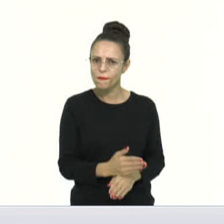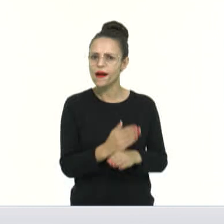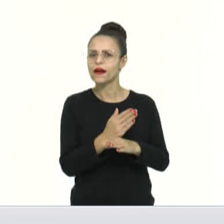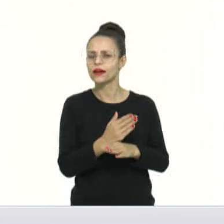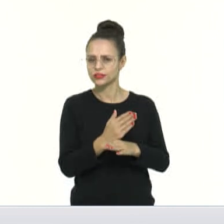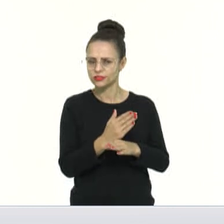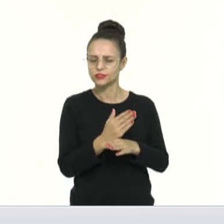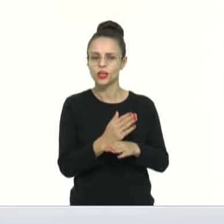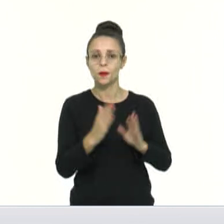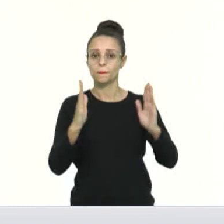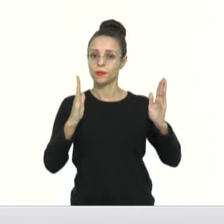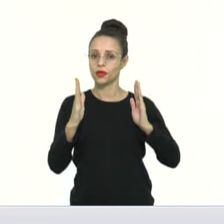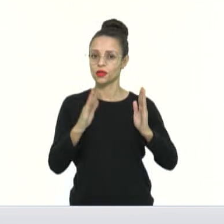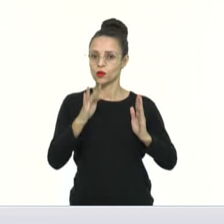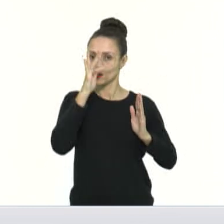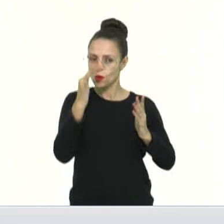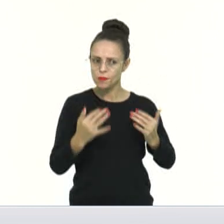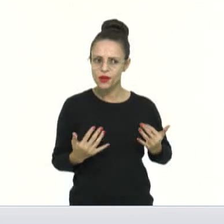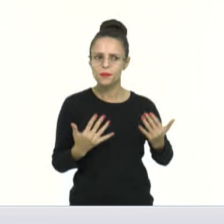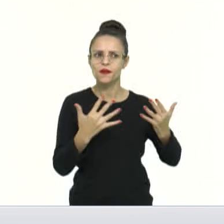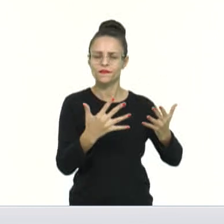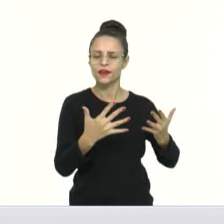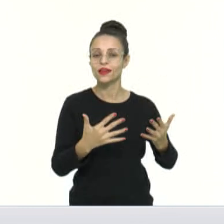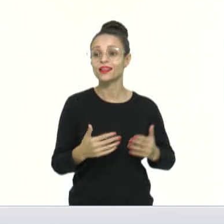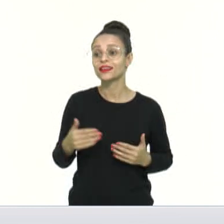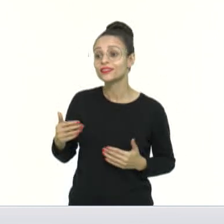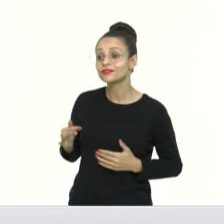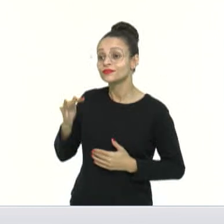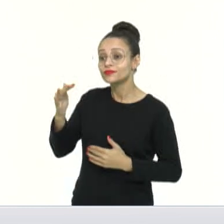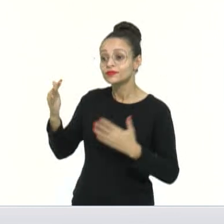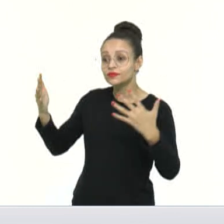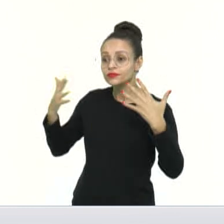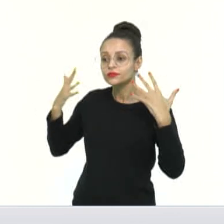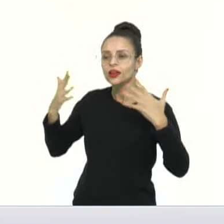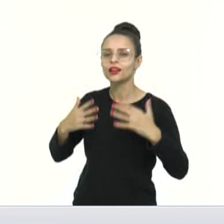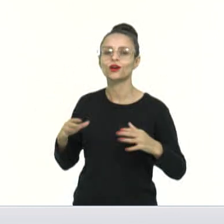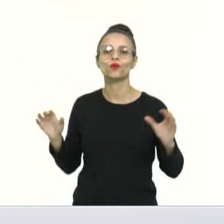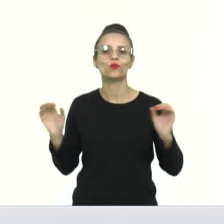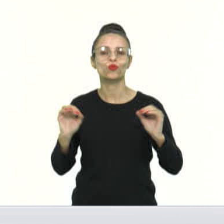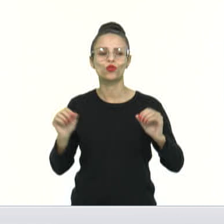na primavera, no verão não haverá ambientes